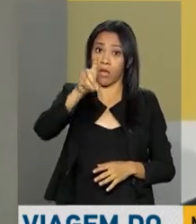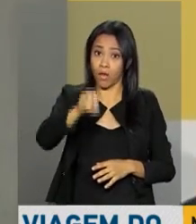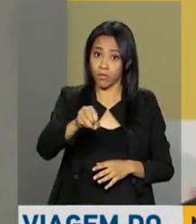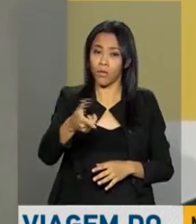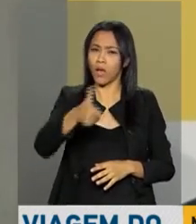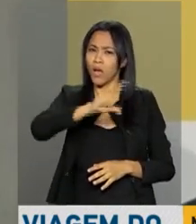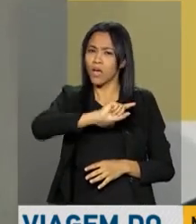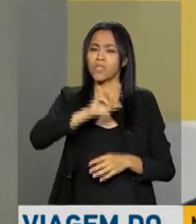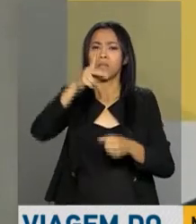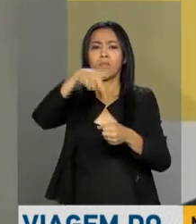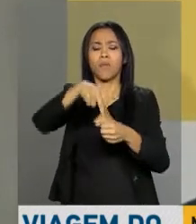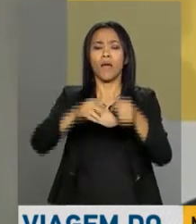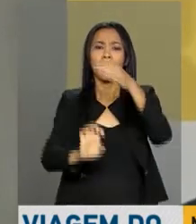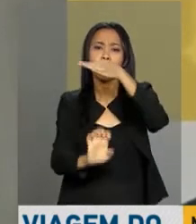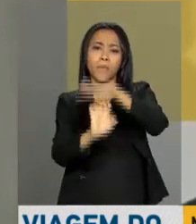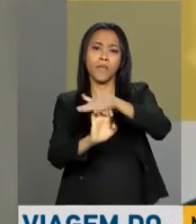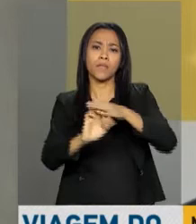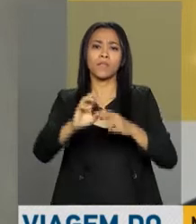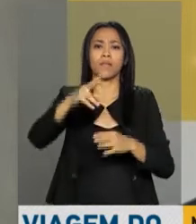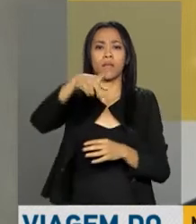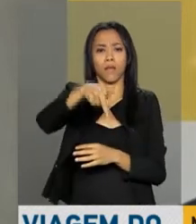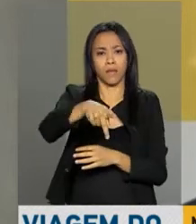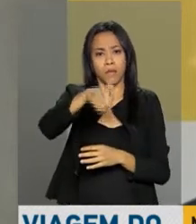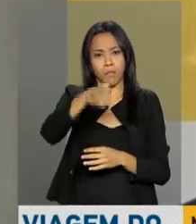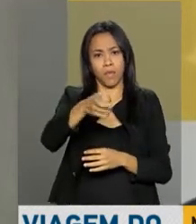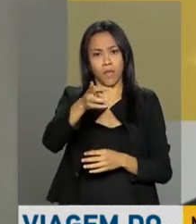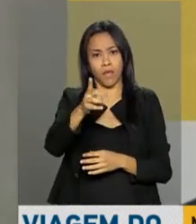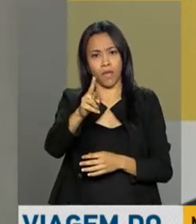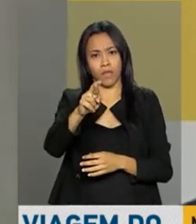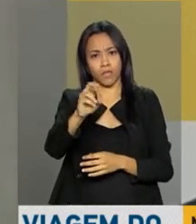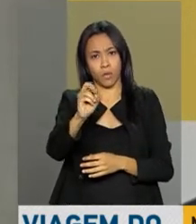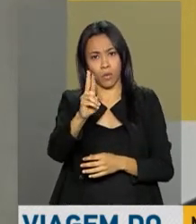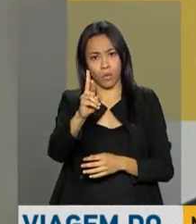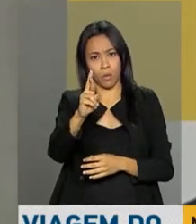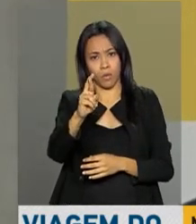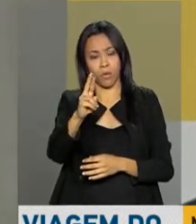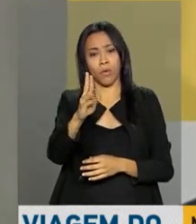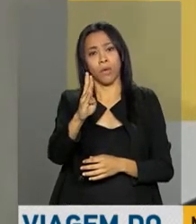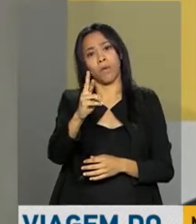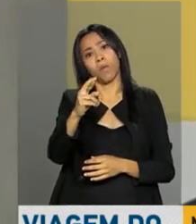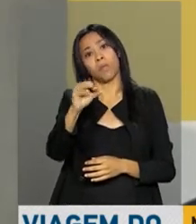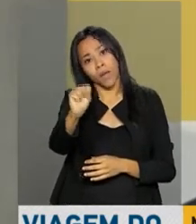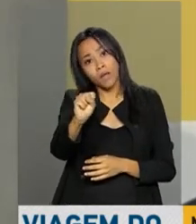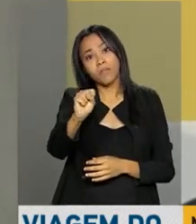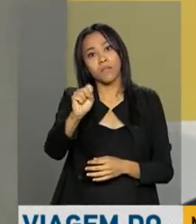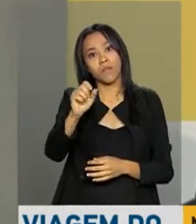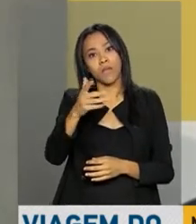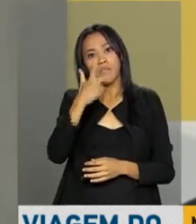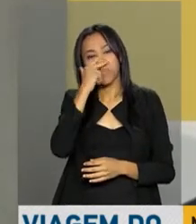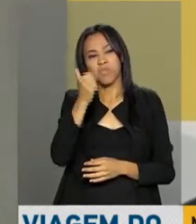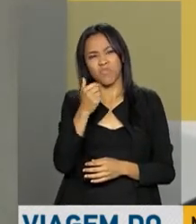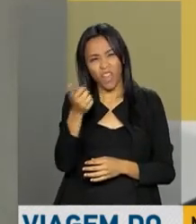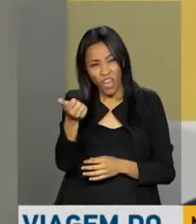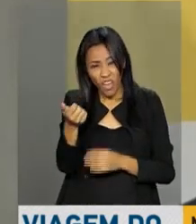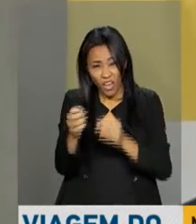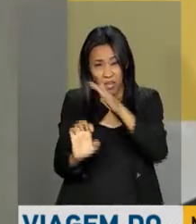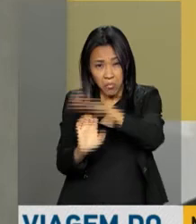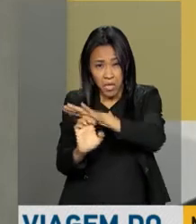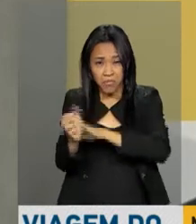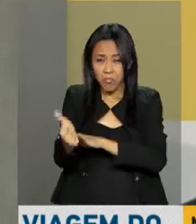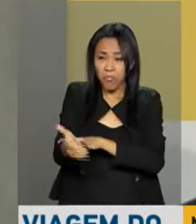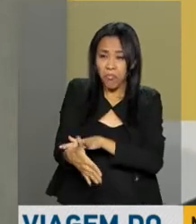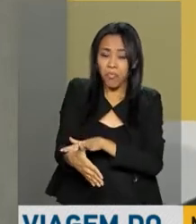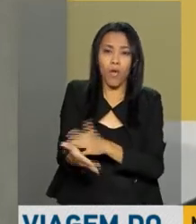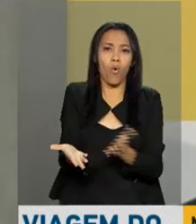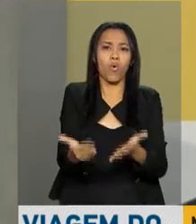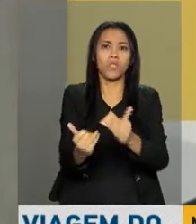lhe permita o ligeiro tempos atrás quase um palavrão virou um palavrão de repente no mercado aumentou o valor da inflação e mais 100